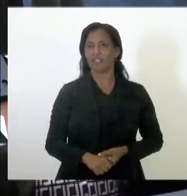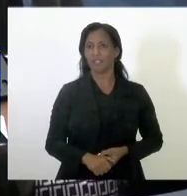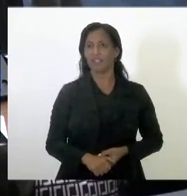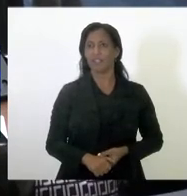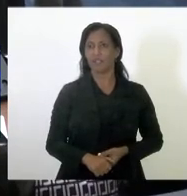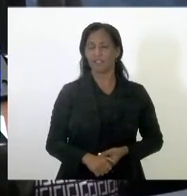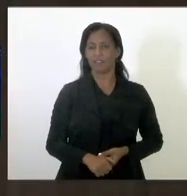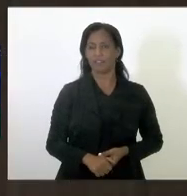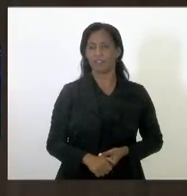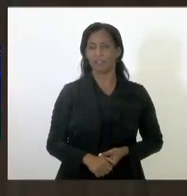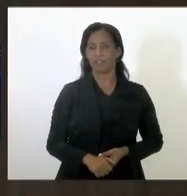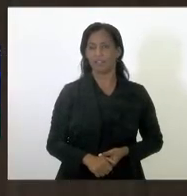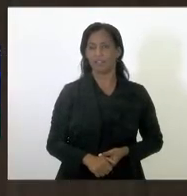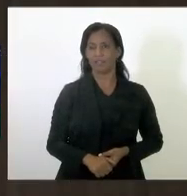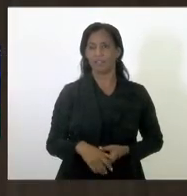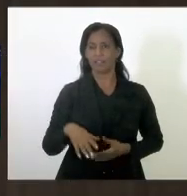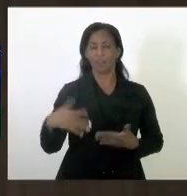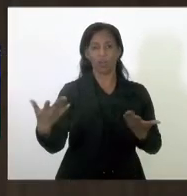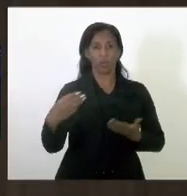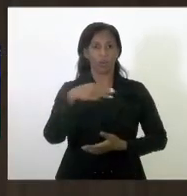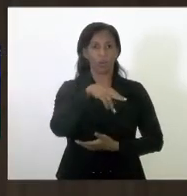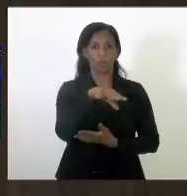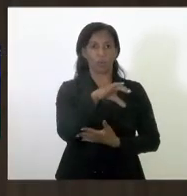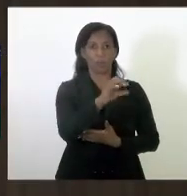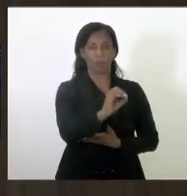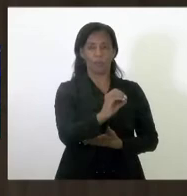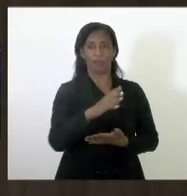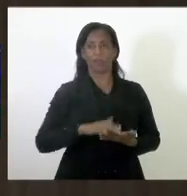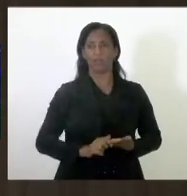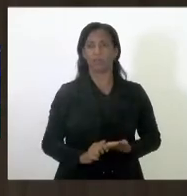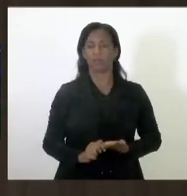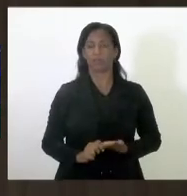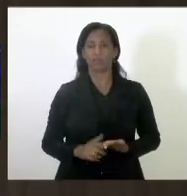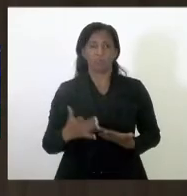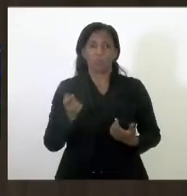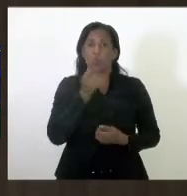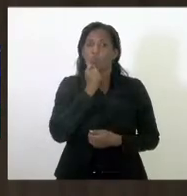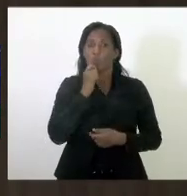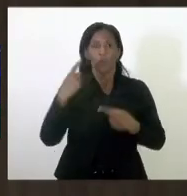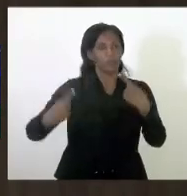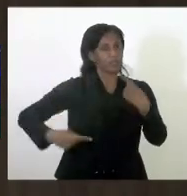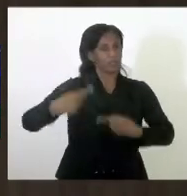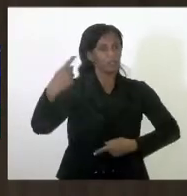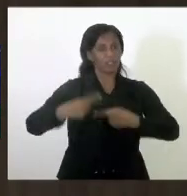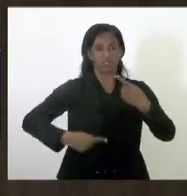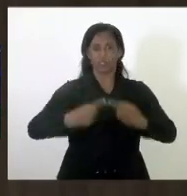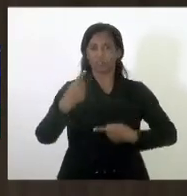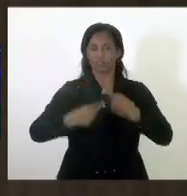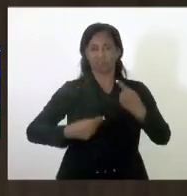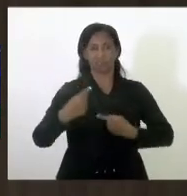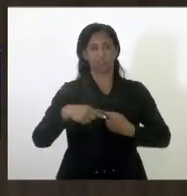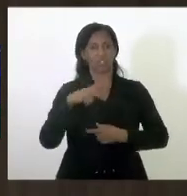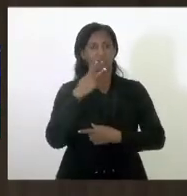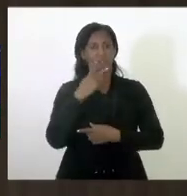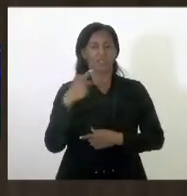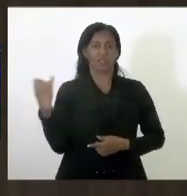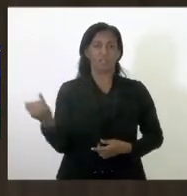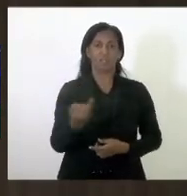quero dizer que no mérito, senhor presidente, no mérito não há que se discutir, o deputado Valdec há pouco dizia da